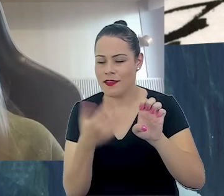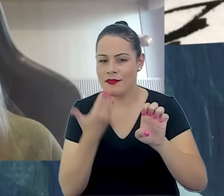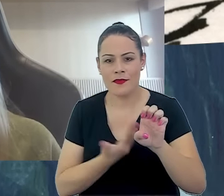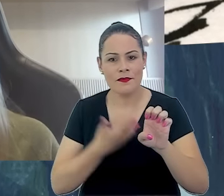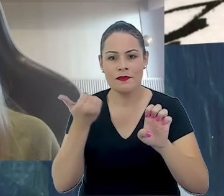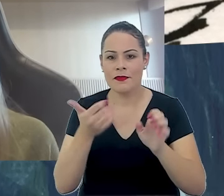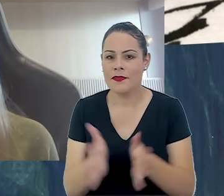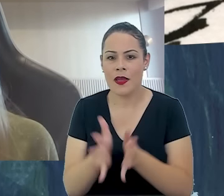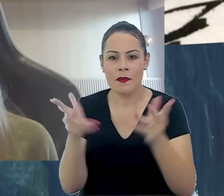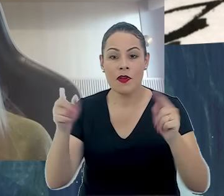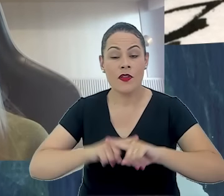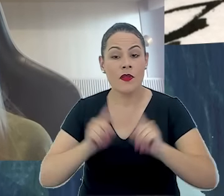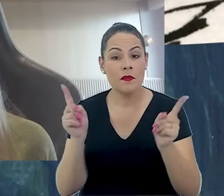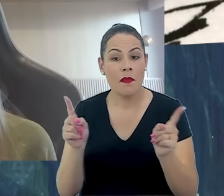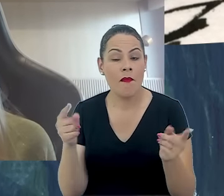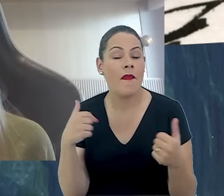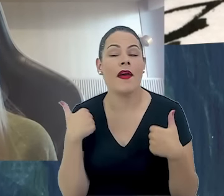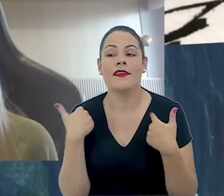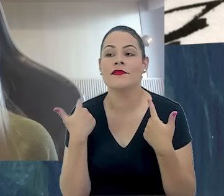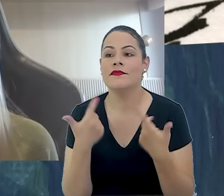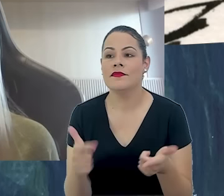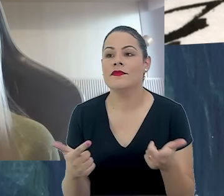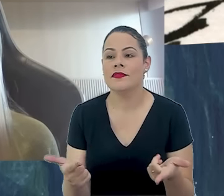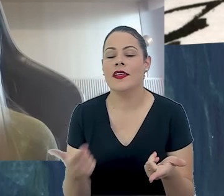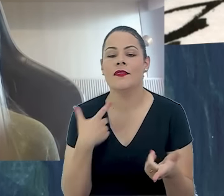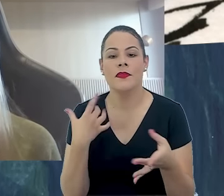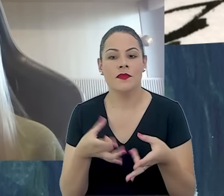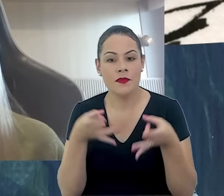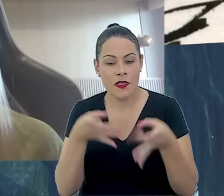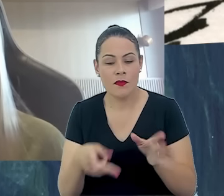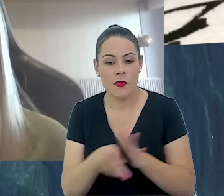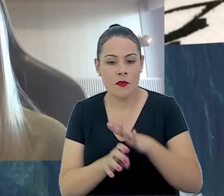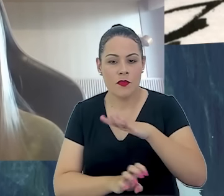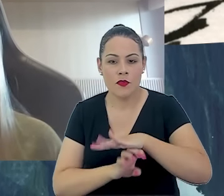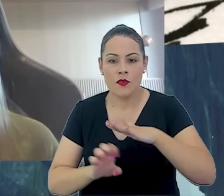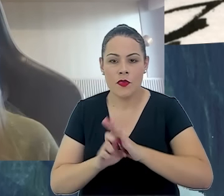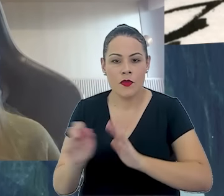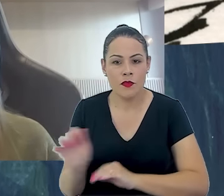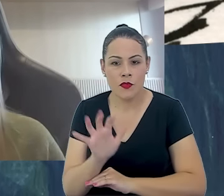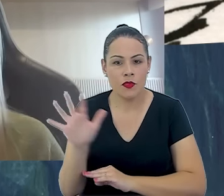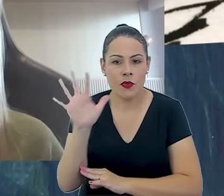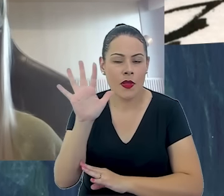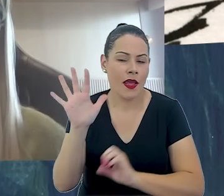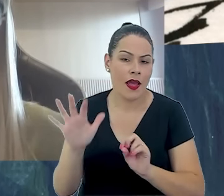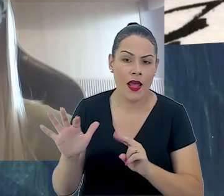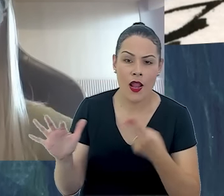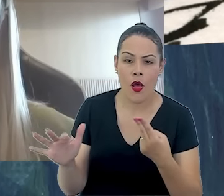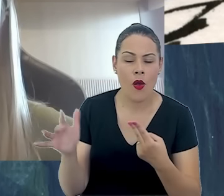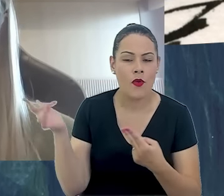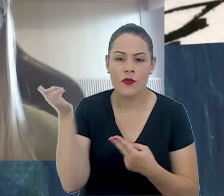são incríveis, mas elas não deixariam uma infraestrutura muito cara, ou não,